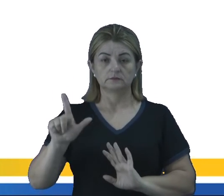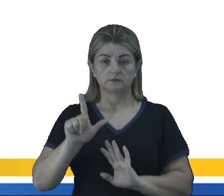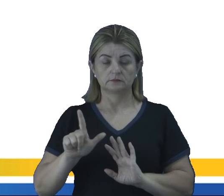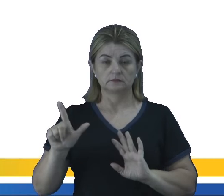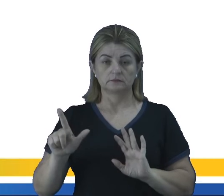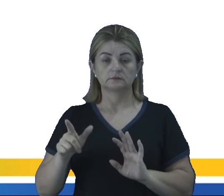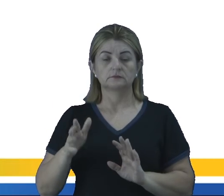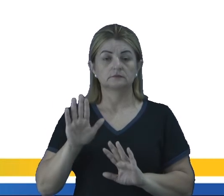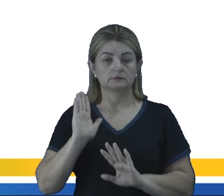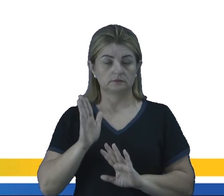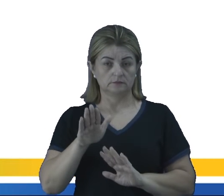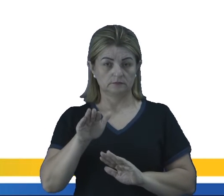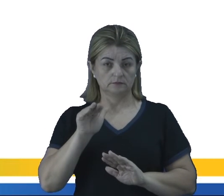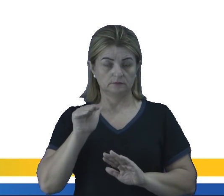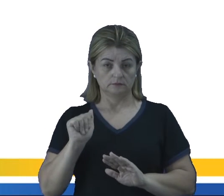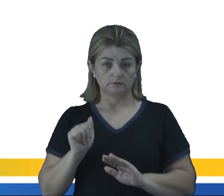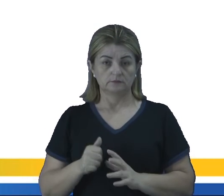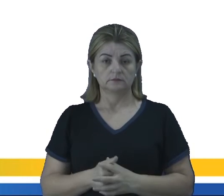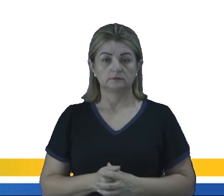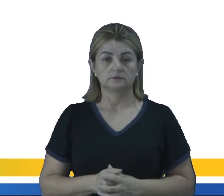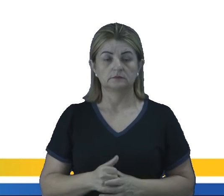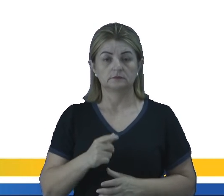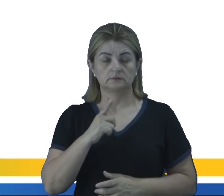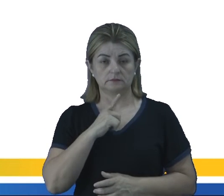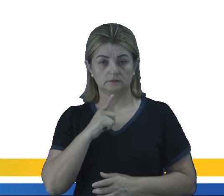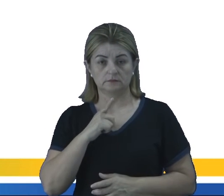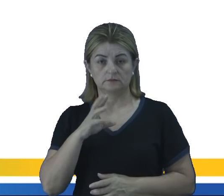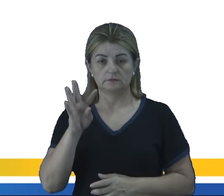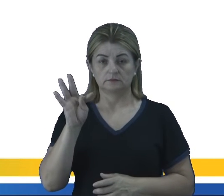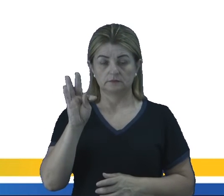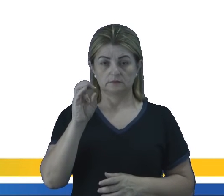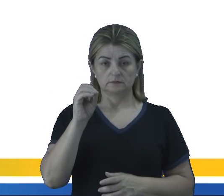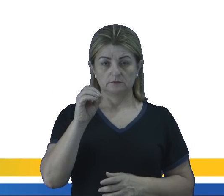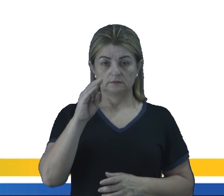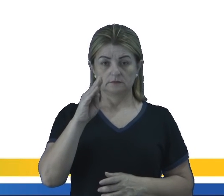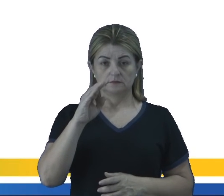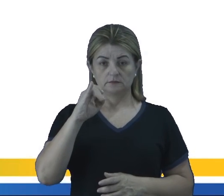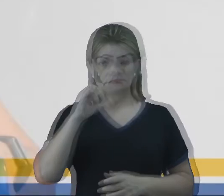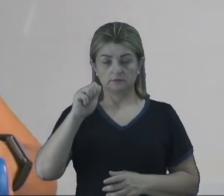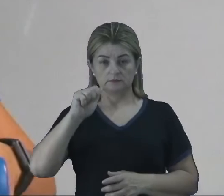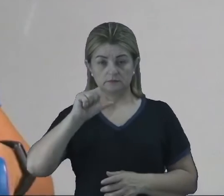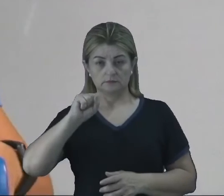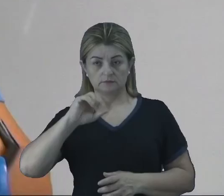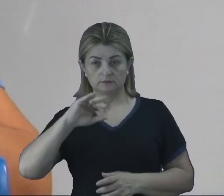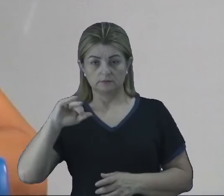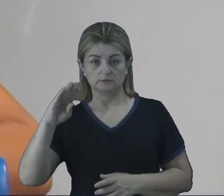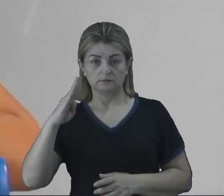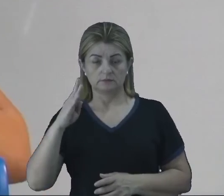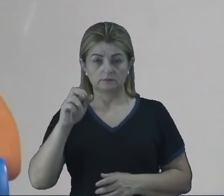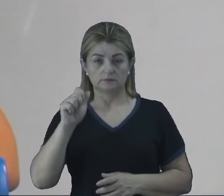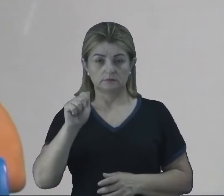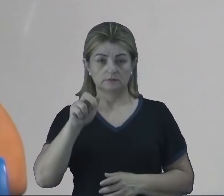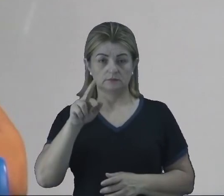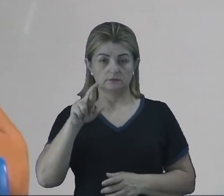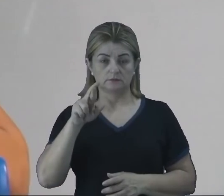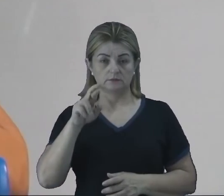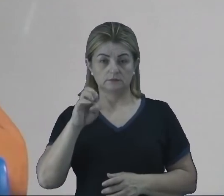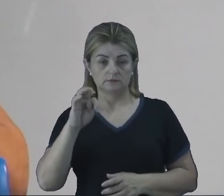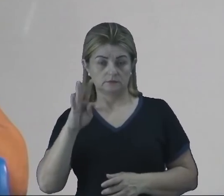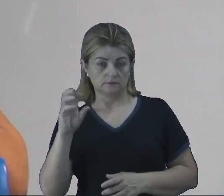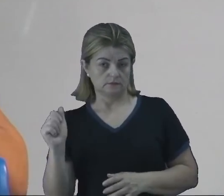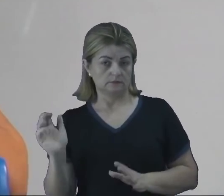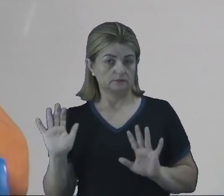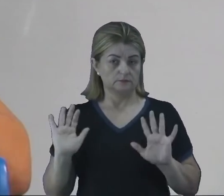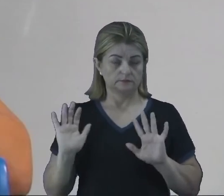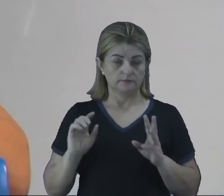distratores, vocês precisam entender que é este momento do eu. É o momento de o autor colocar o que ele pensa, a maneira de ele